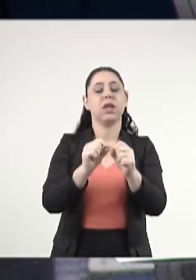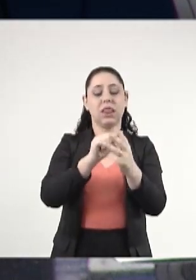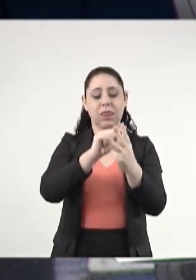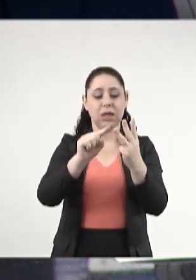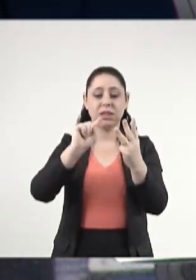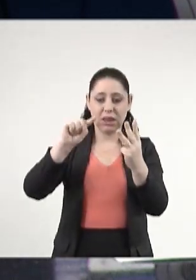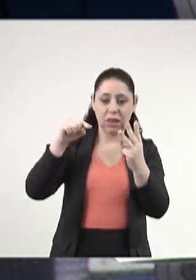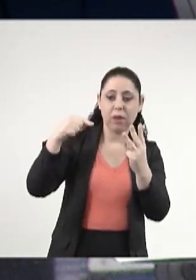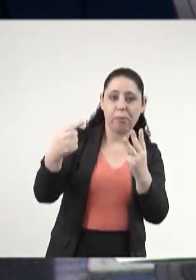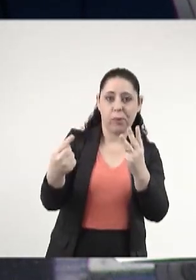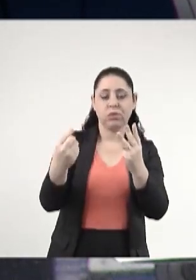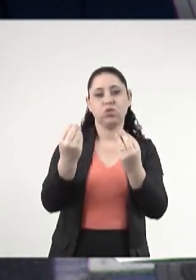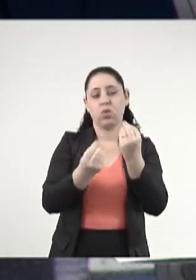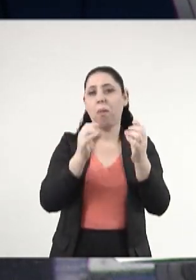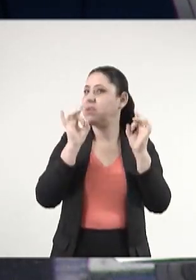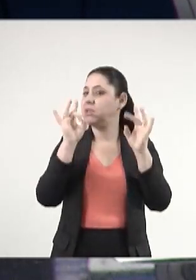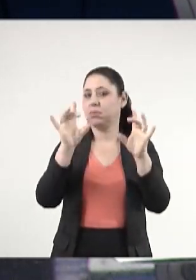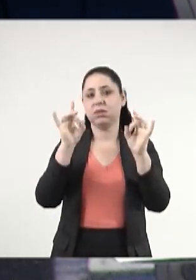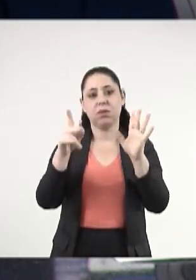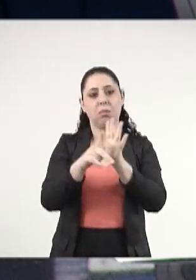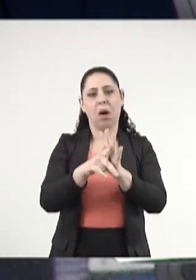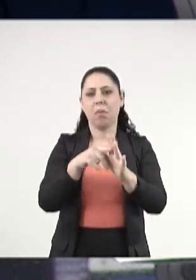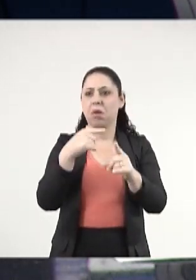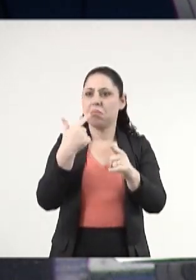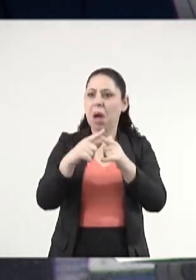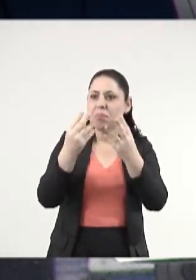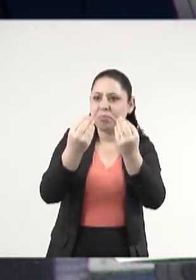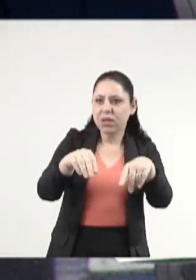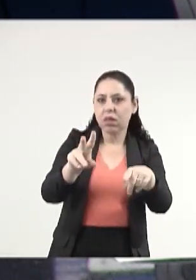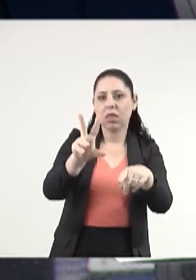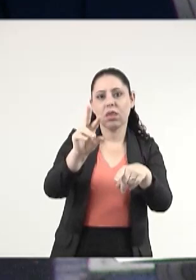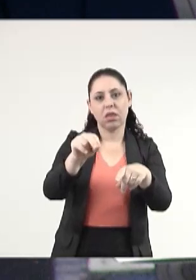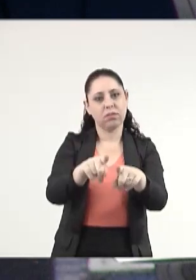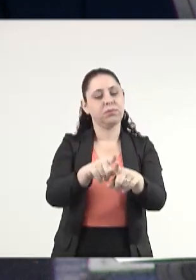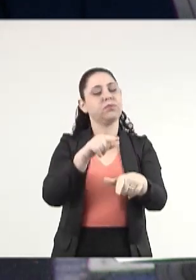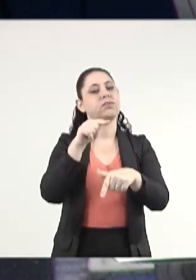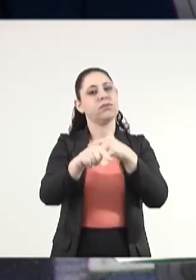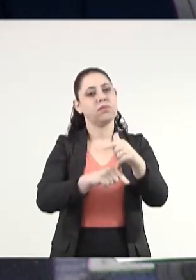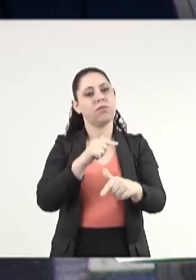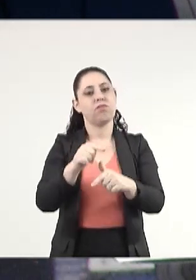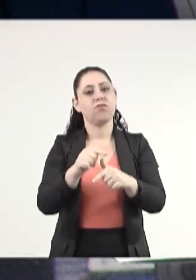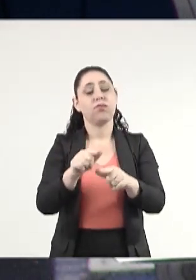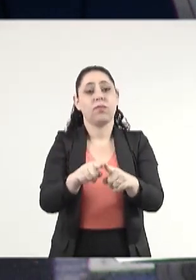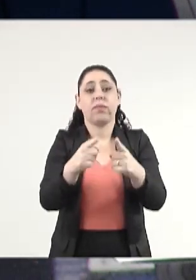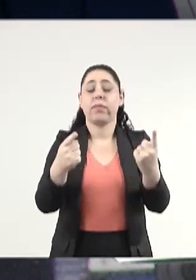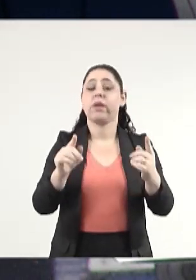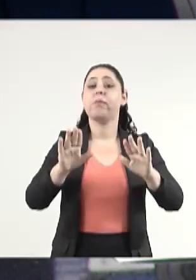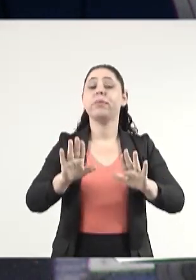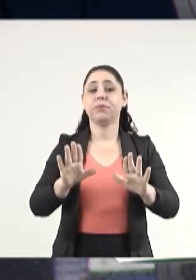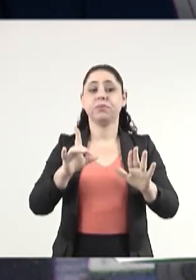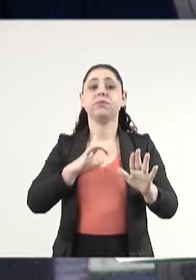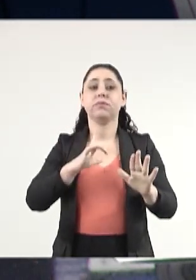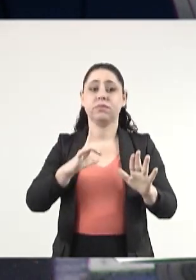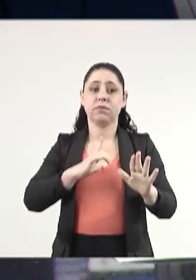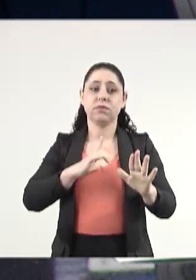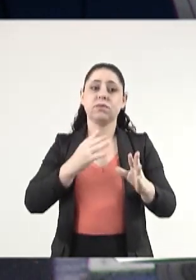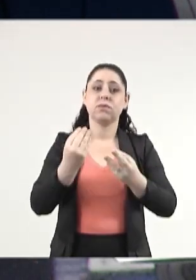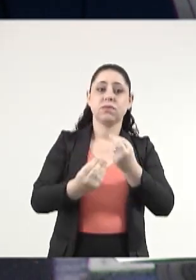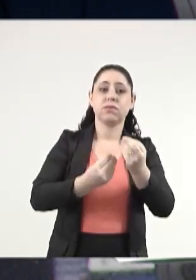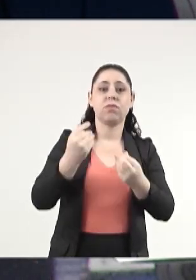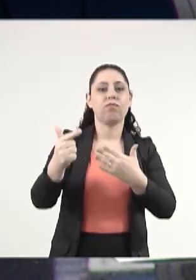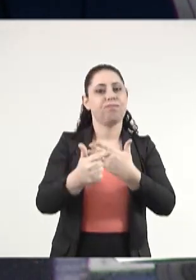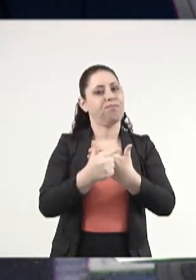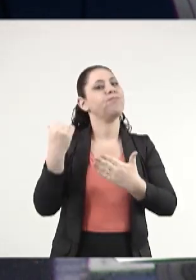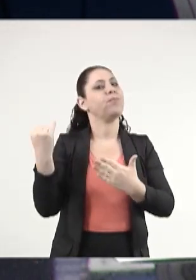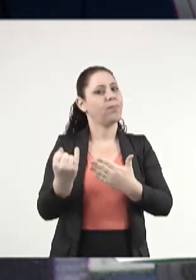3 sessões como extraordinária, não causar prejuízo ao andamento da casa, mas o papel nosso é um